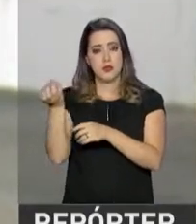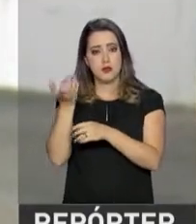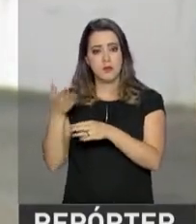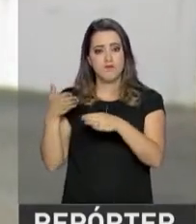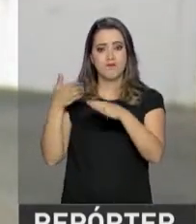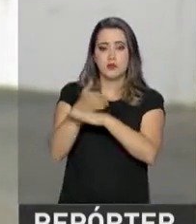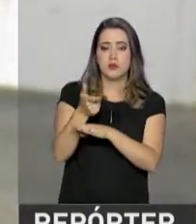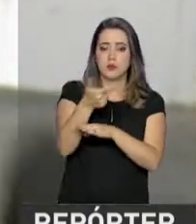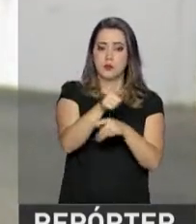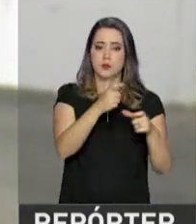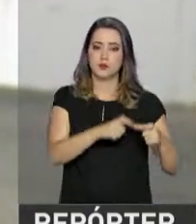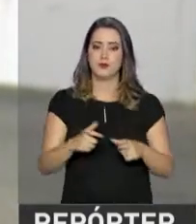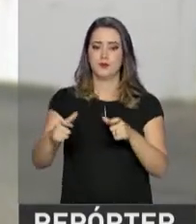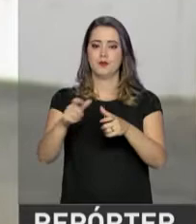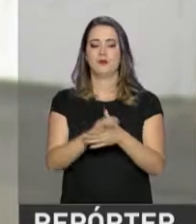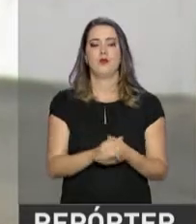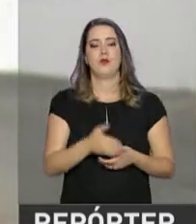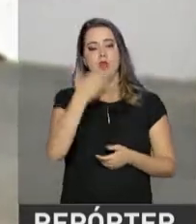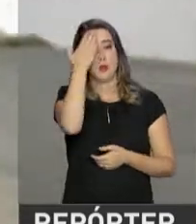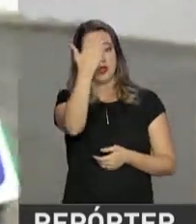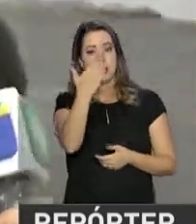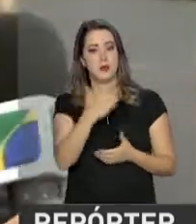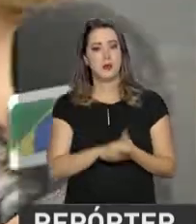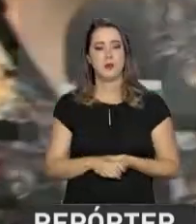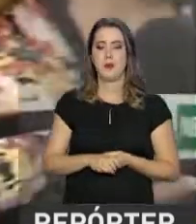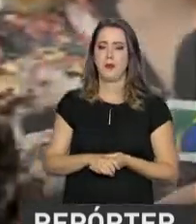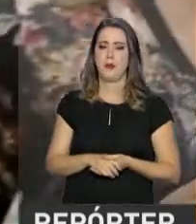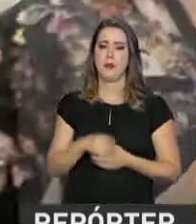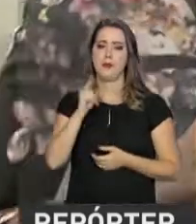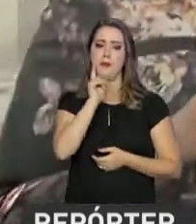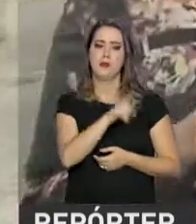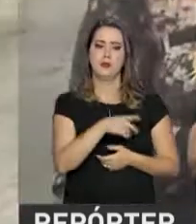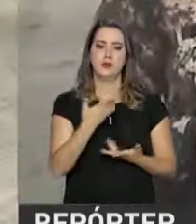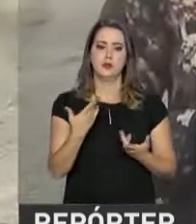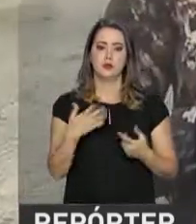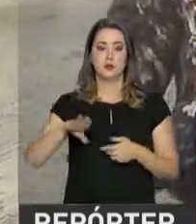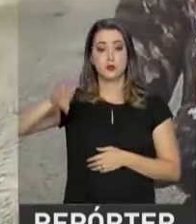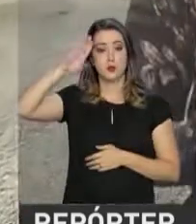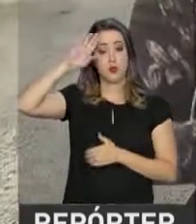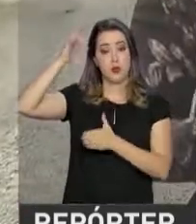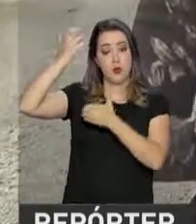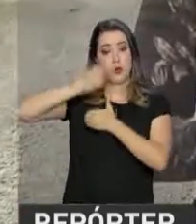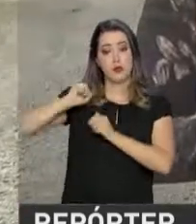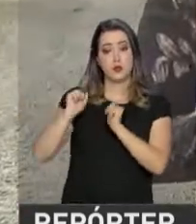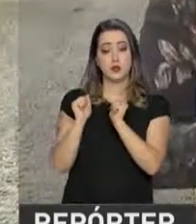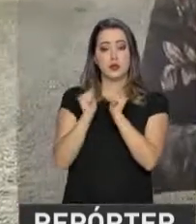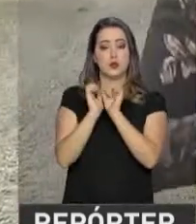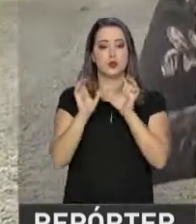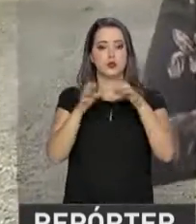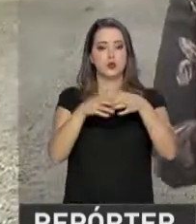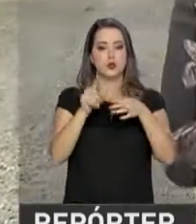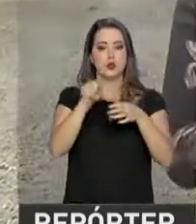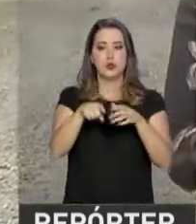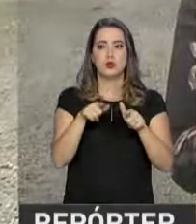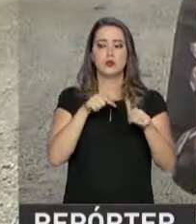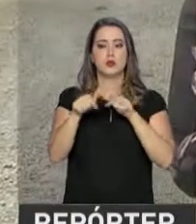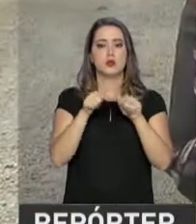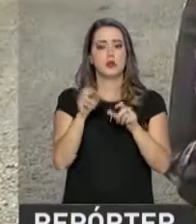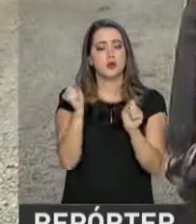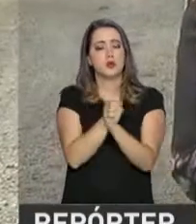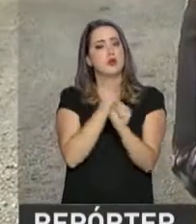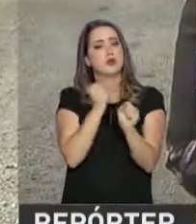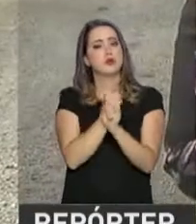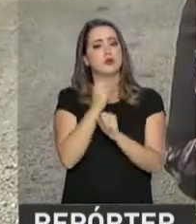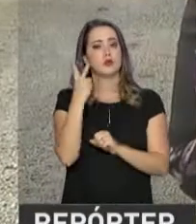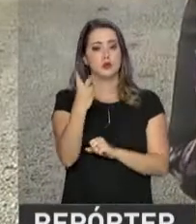cidades. Obrigada, Coronel. E olha, o Exército, nas Forças Armadas, também estão atuando na construção